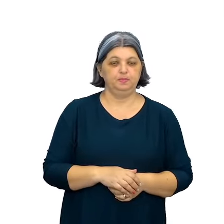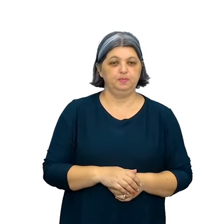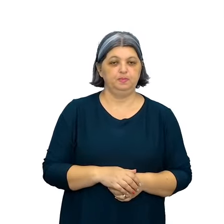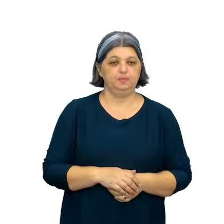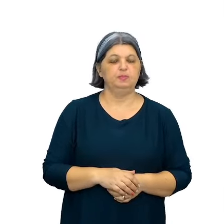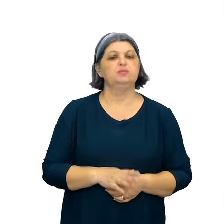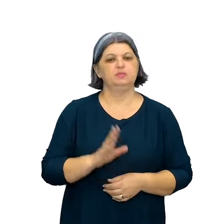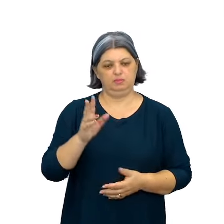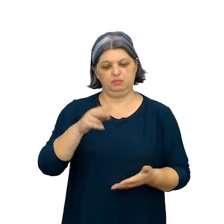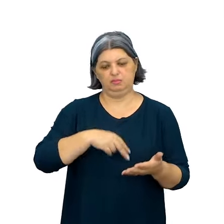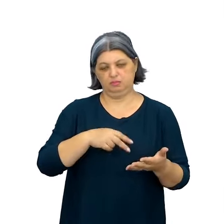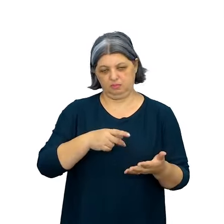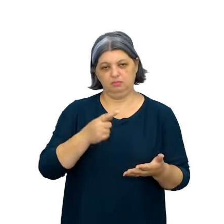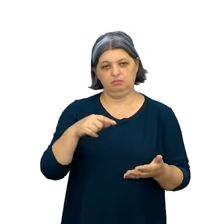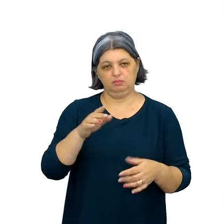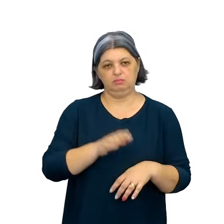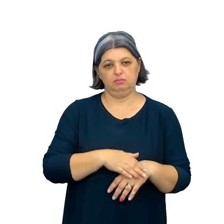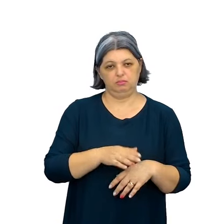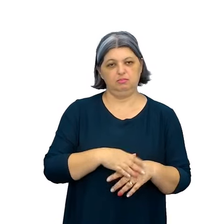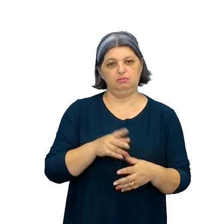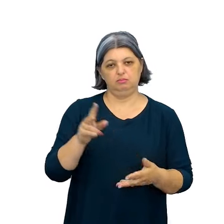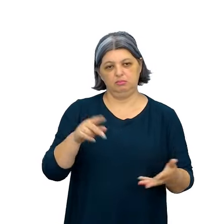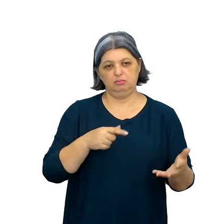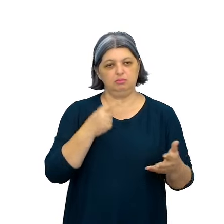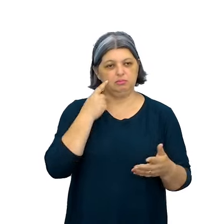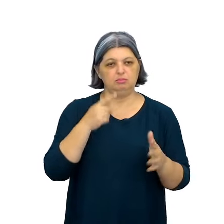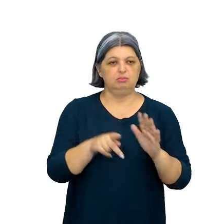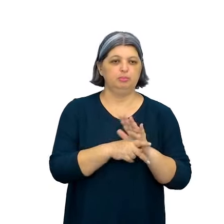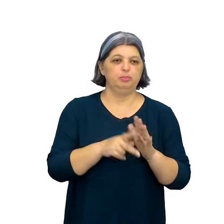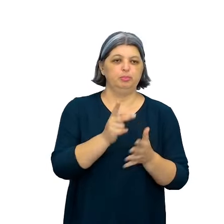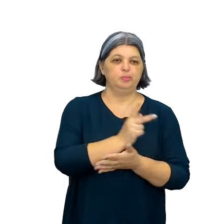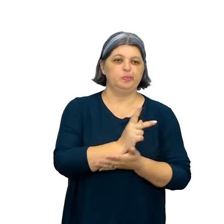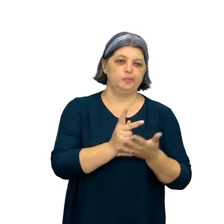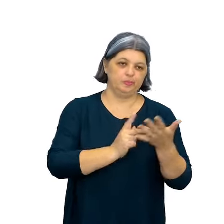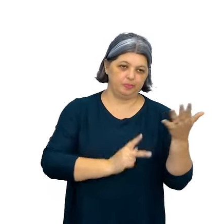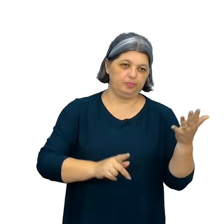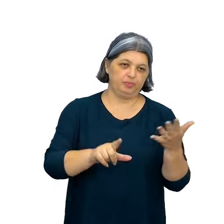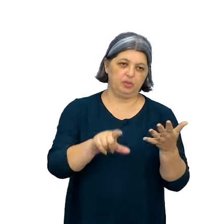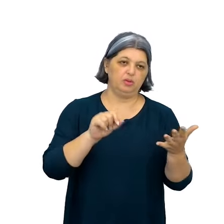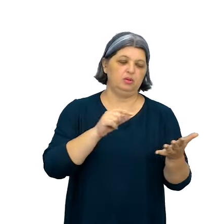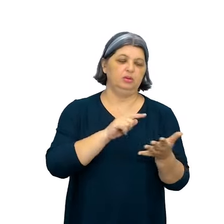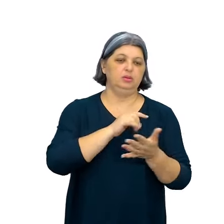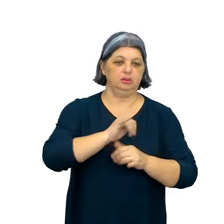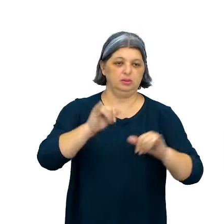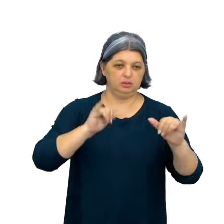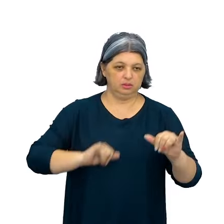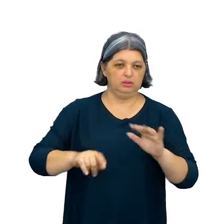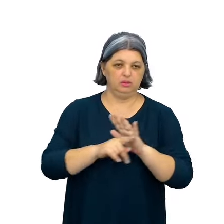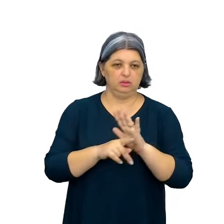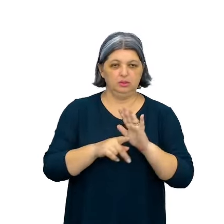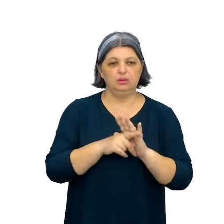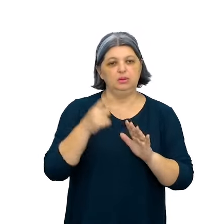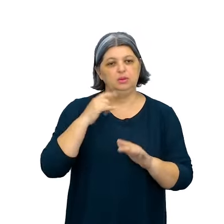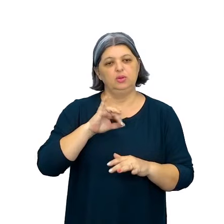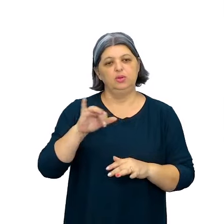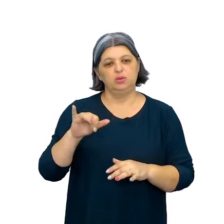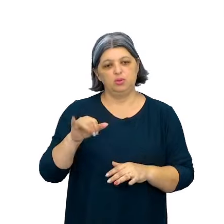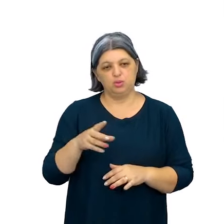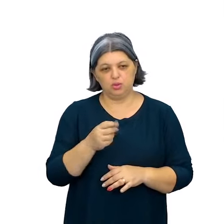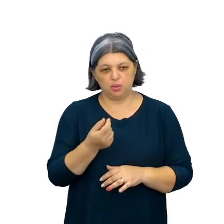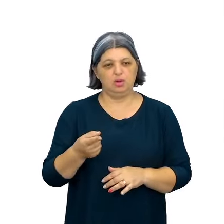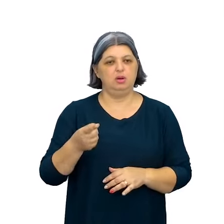como eu já li para vocês, né, eu vou fazer uma releitura aqui, ó, poema tirado de uma notícia de jornal. João Gostoso era carregador de feira livre e morava